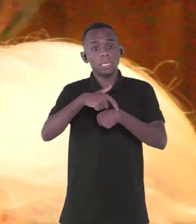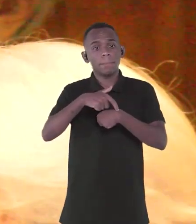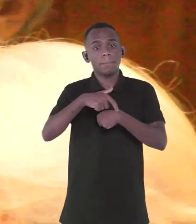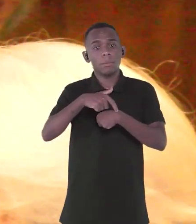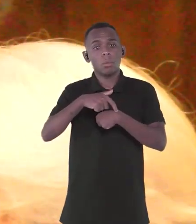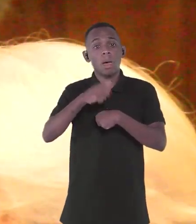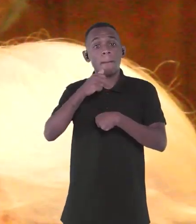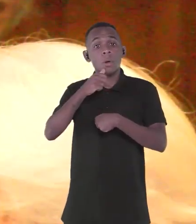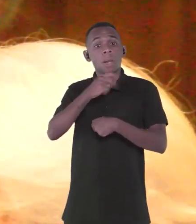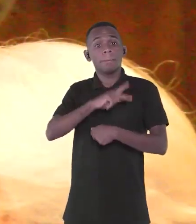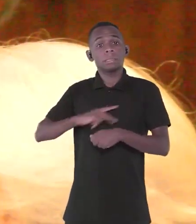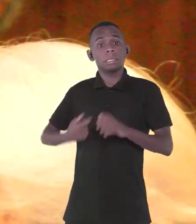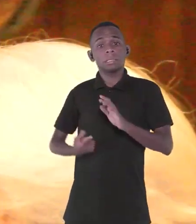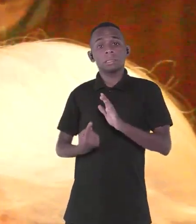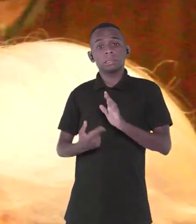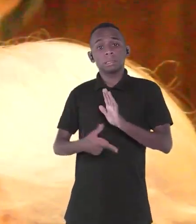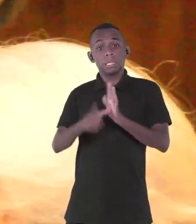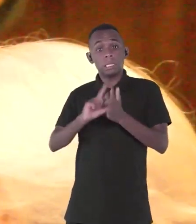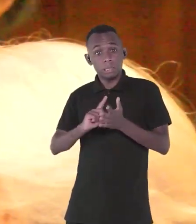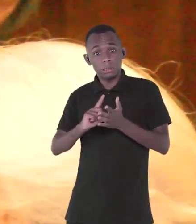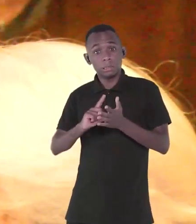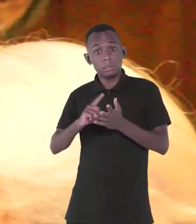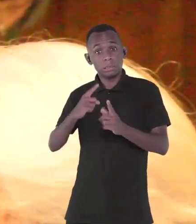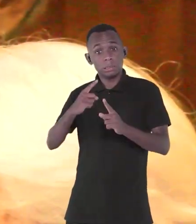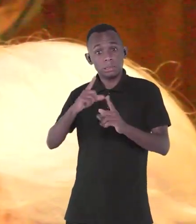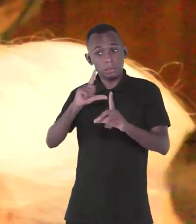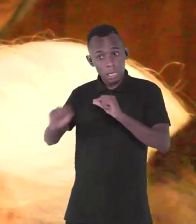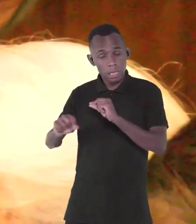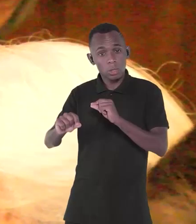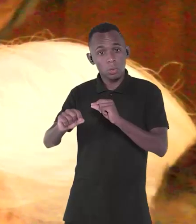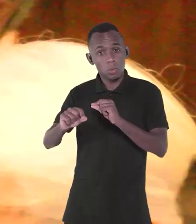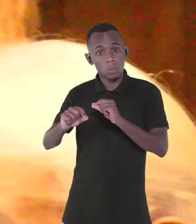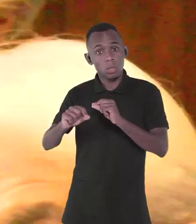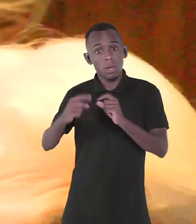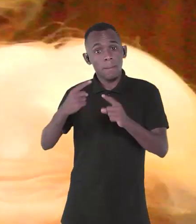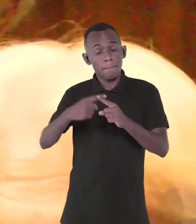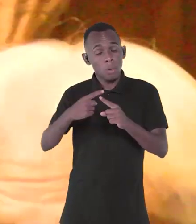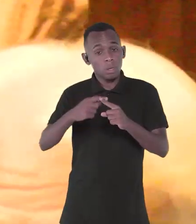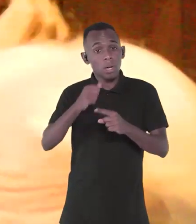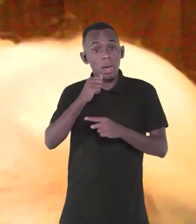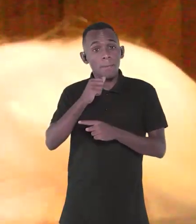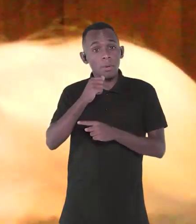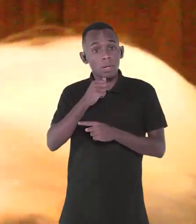já que ela representava uma força